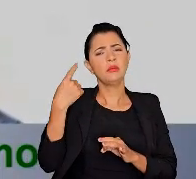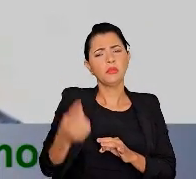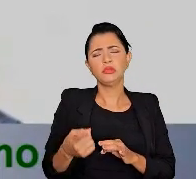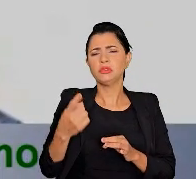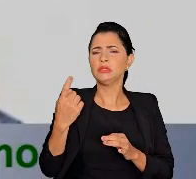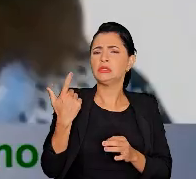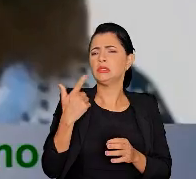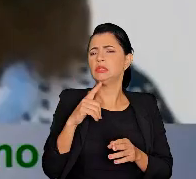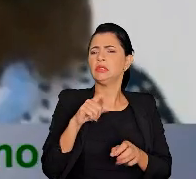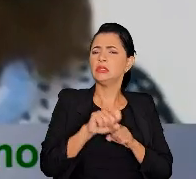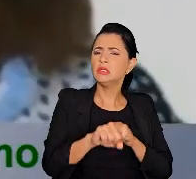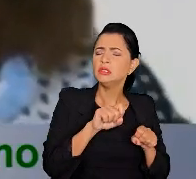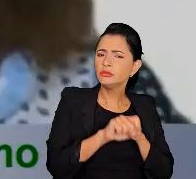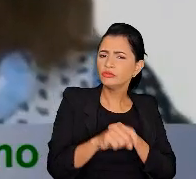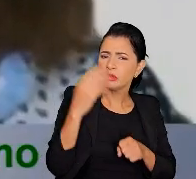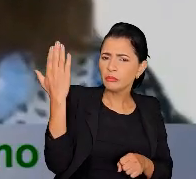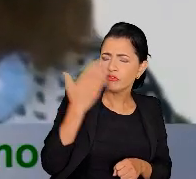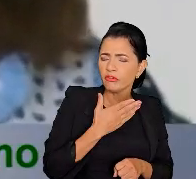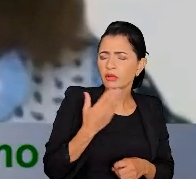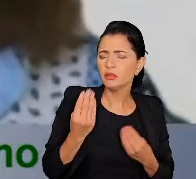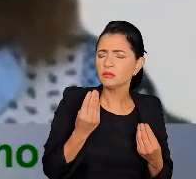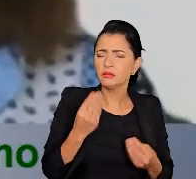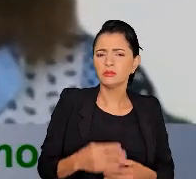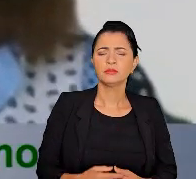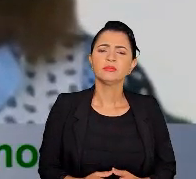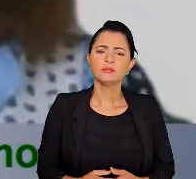atrocidades já comprovadas?